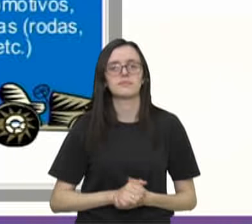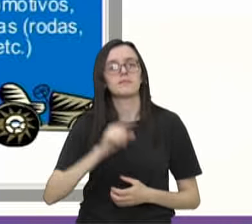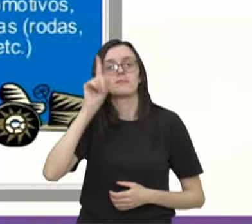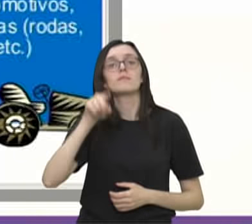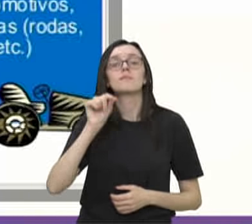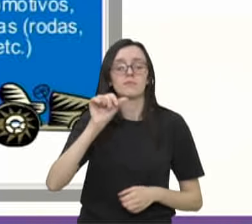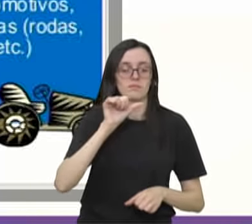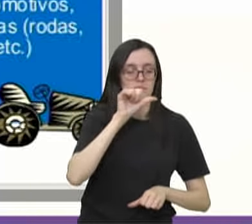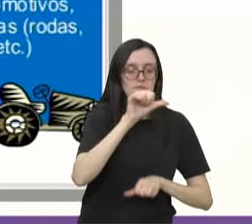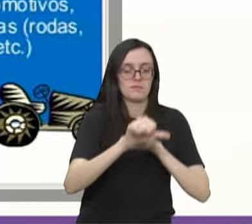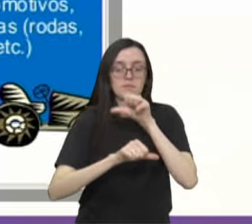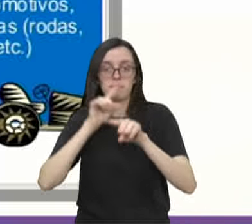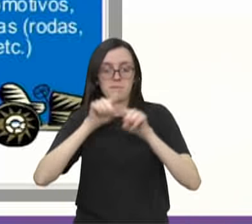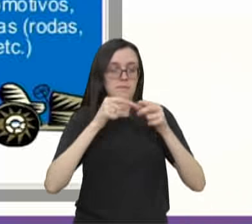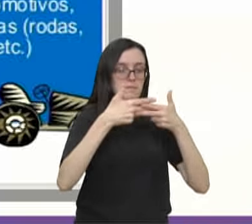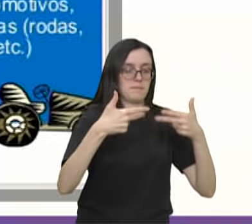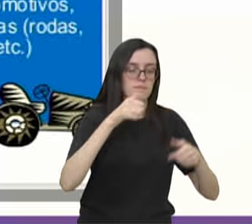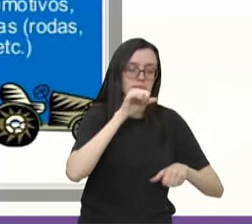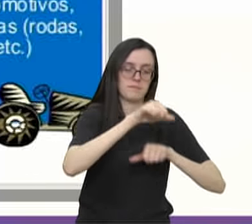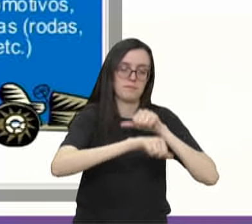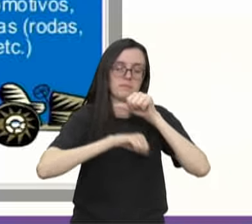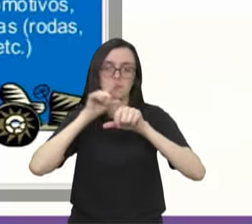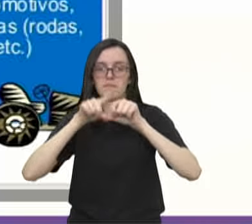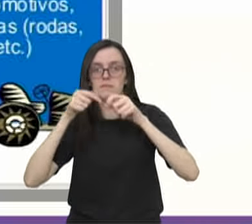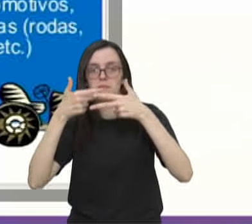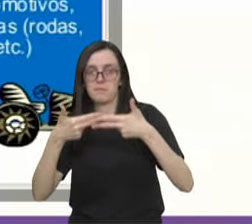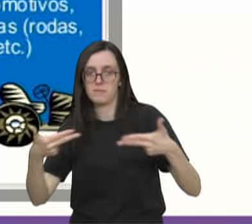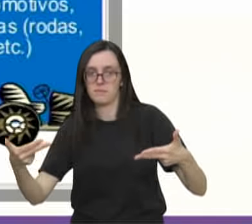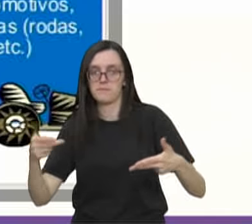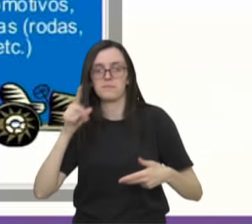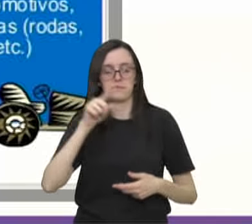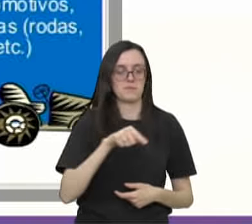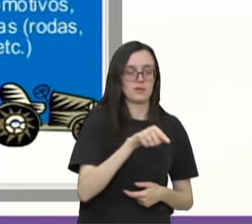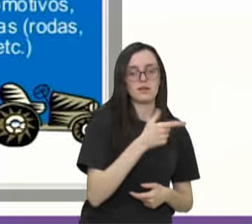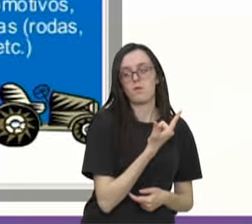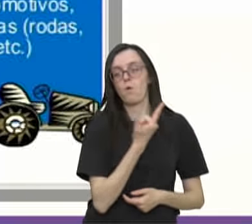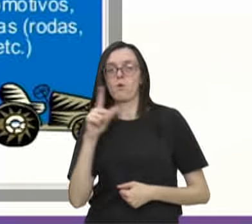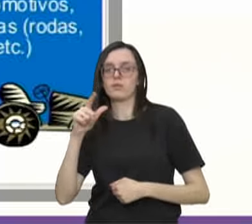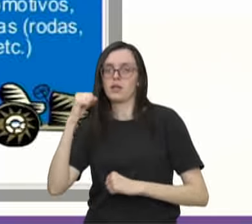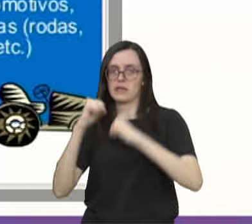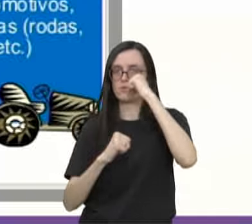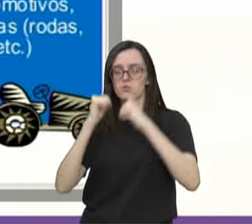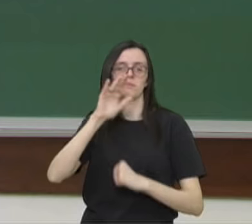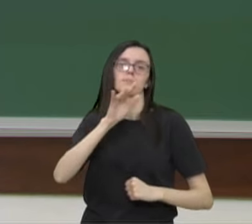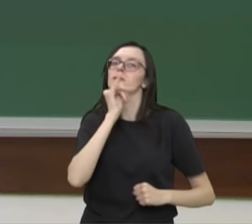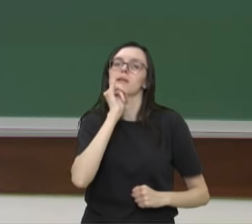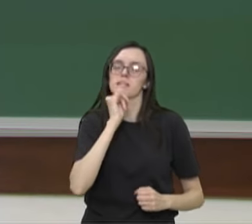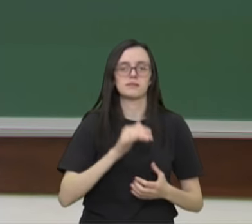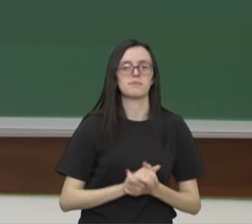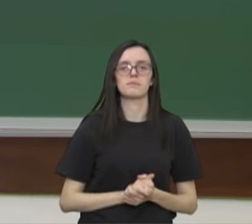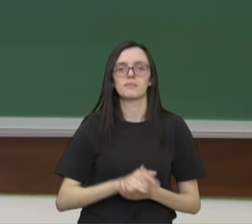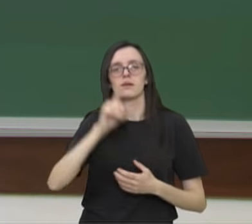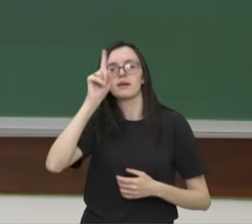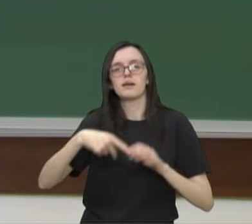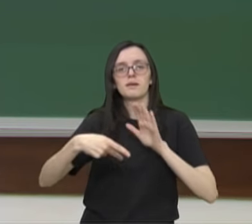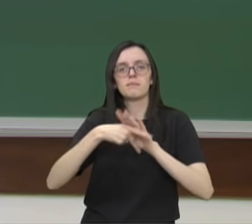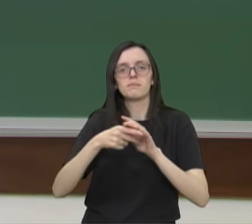aquela que transforma as matérias-primas matéria-prima bruta para e indústrias né como por exemplo